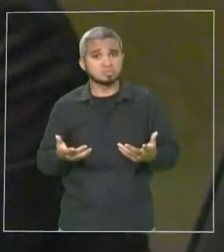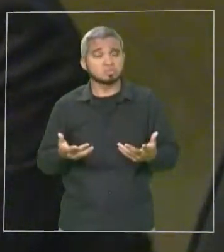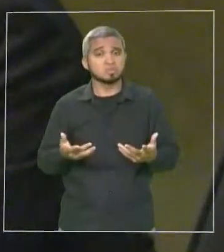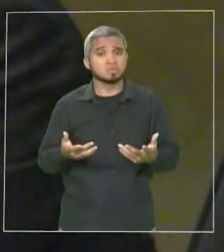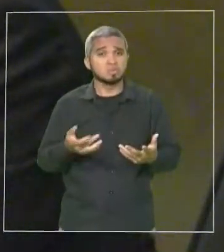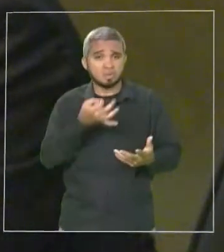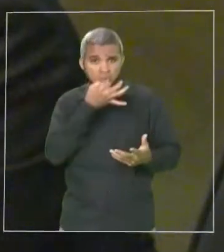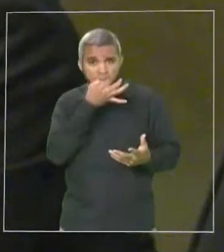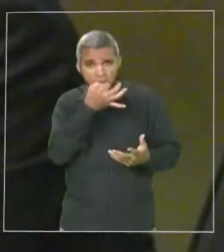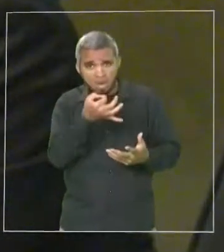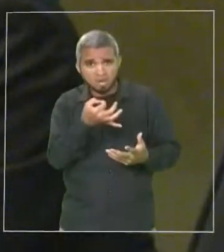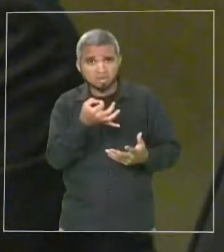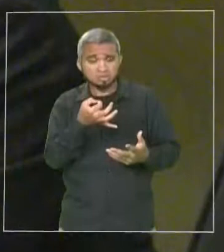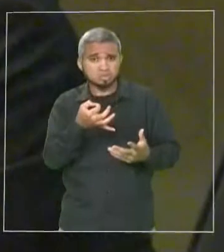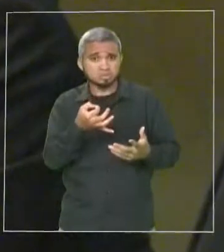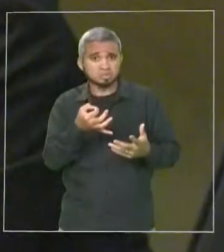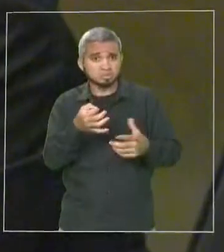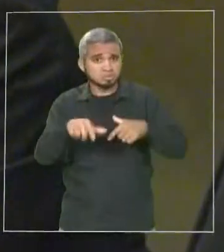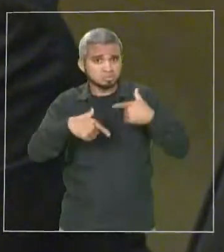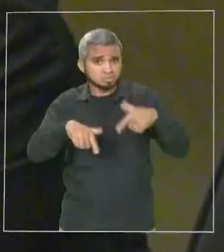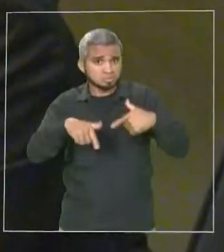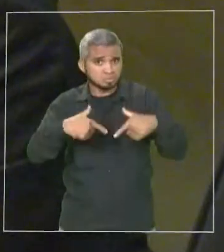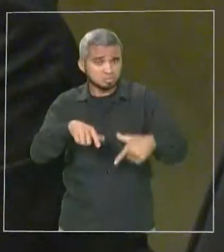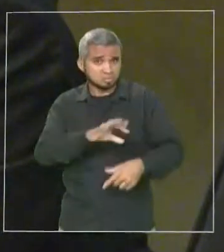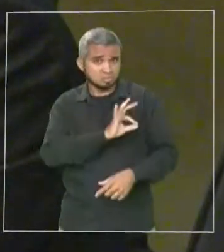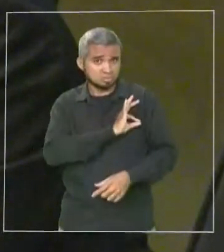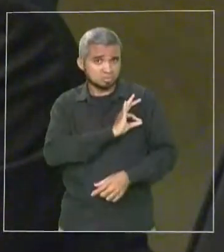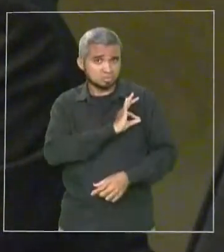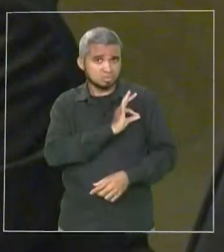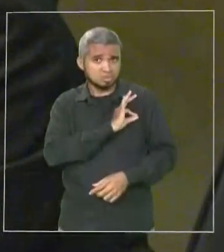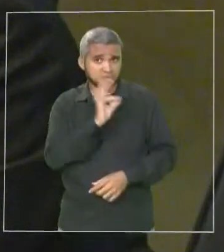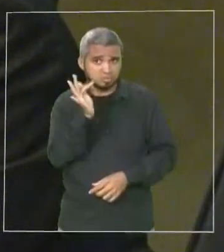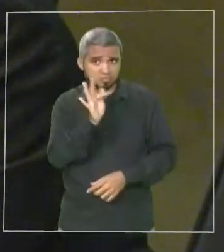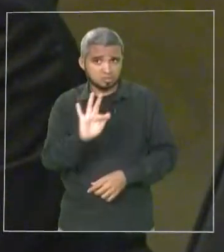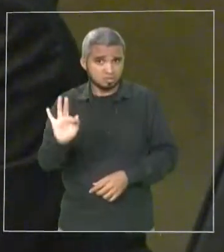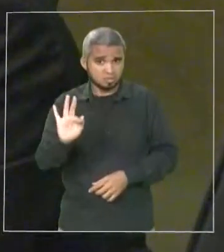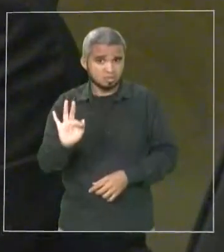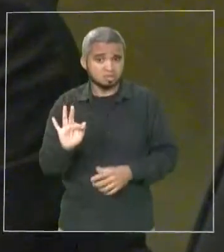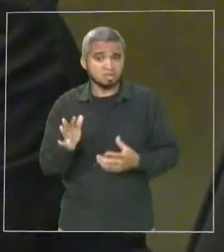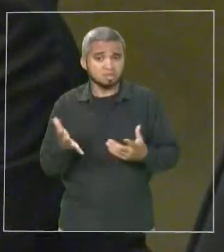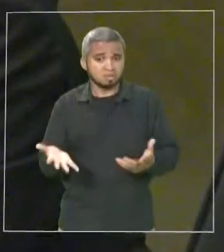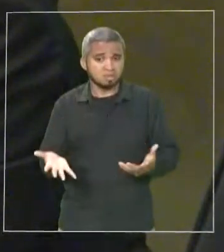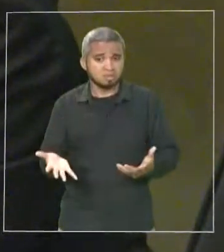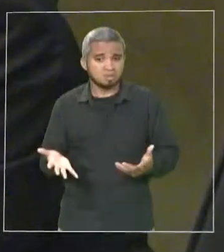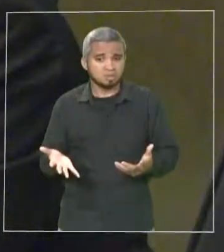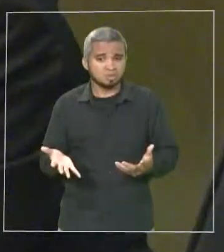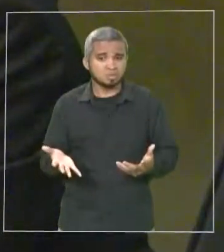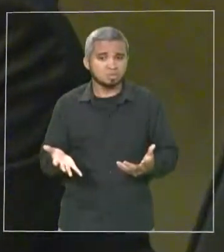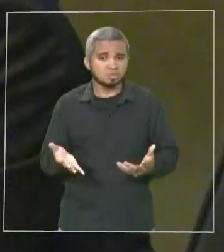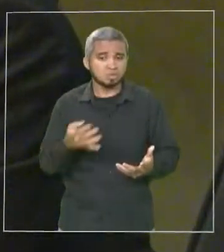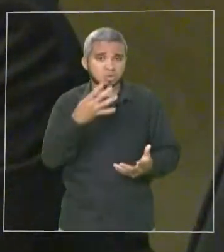caixa, já que não durou